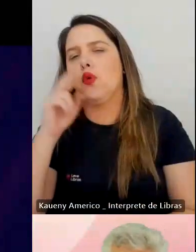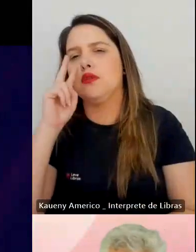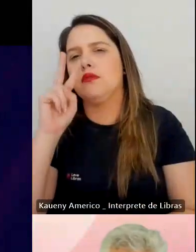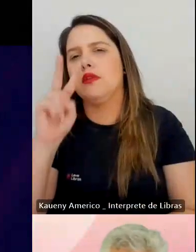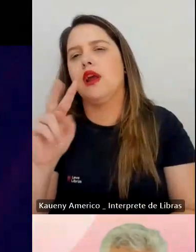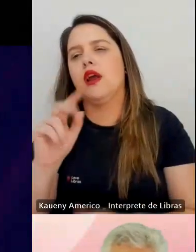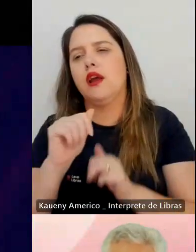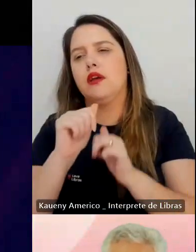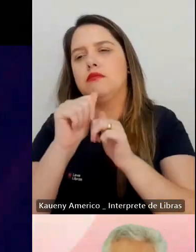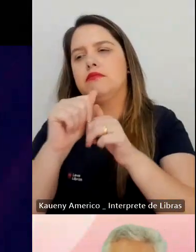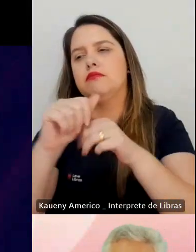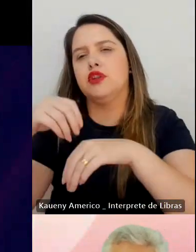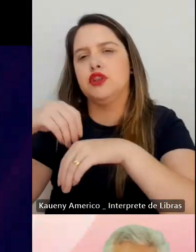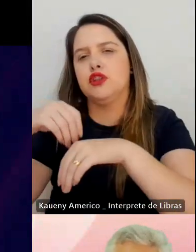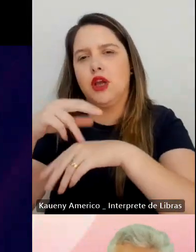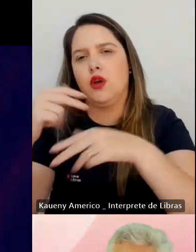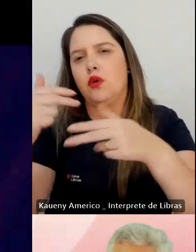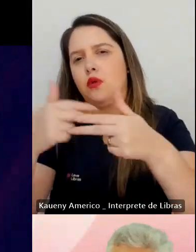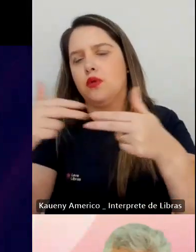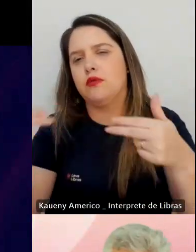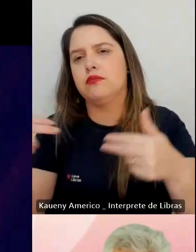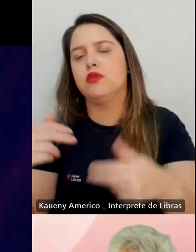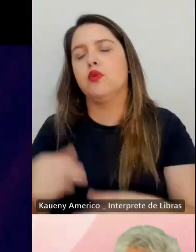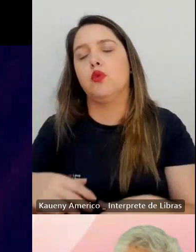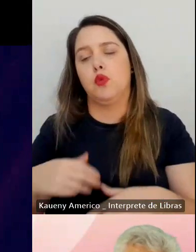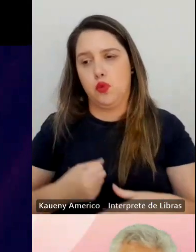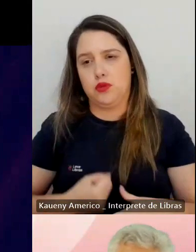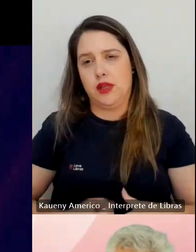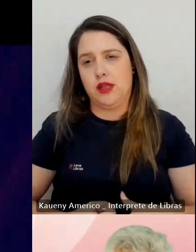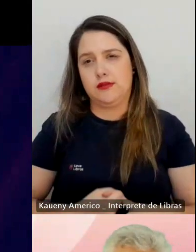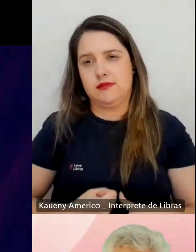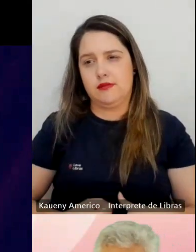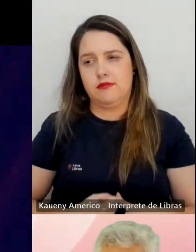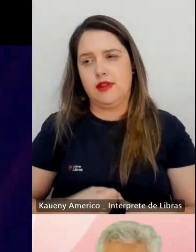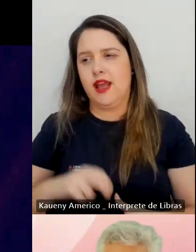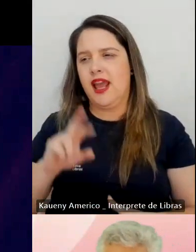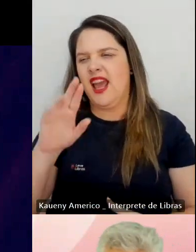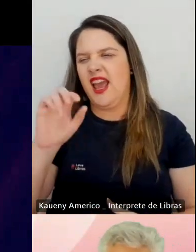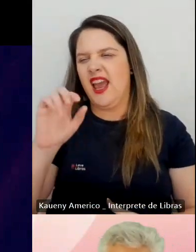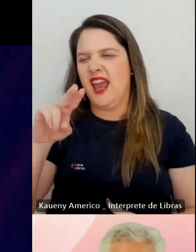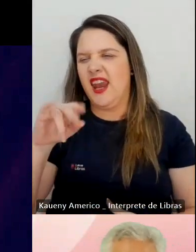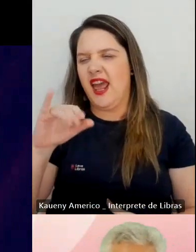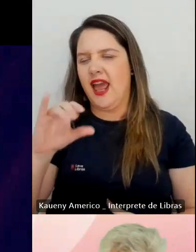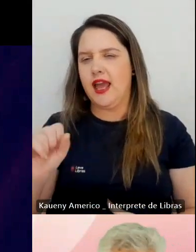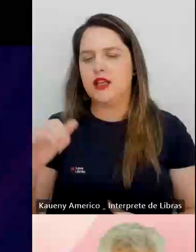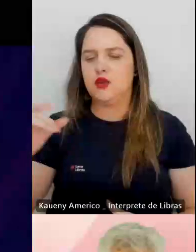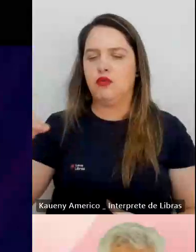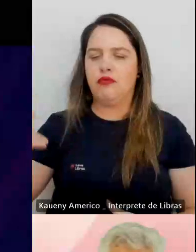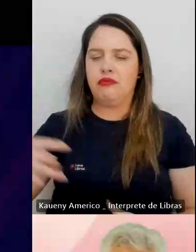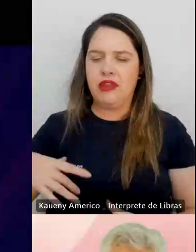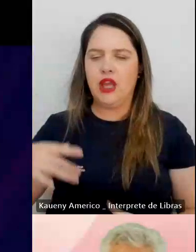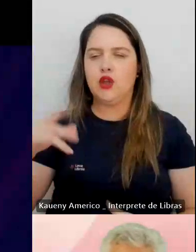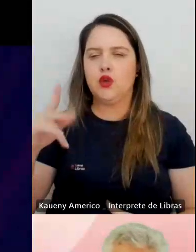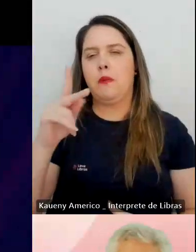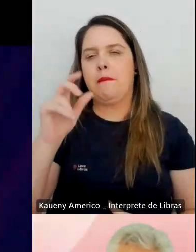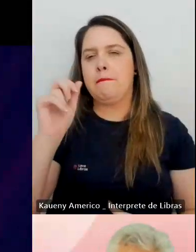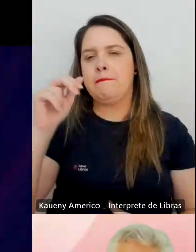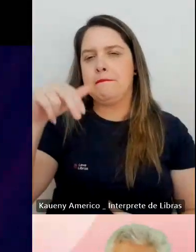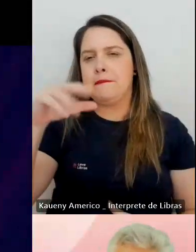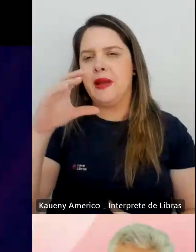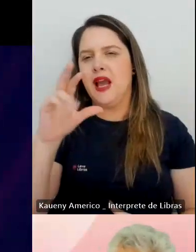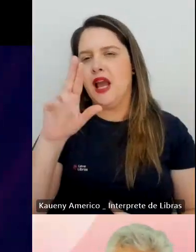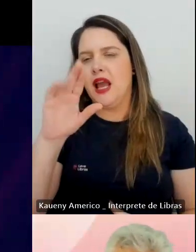alguma coisa. O ultrassom do abdômen, alterações renais, alterações do fígado, alterações do pâncreas, e às vezes até alterações